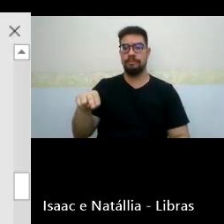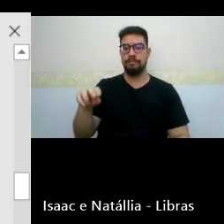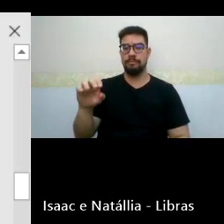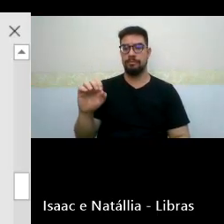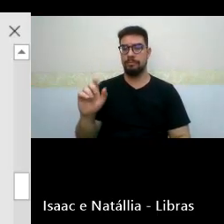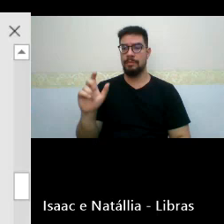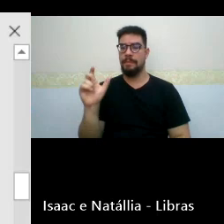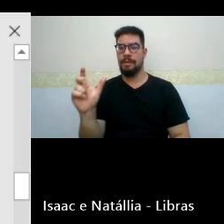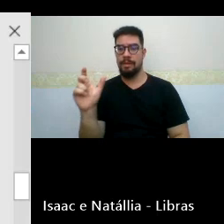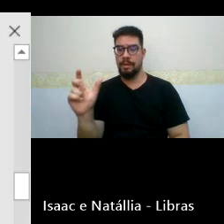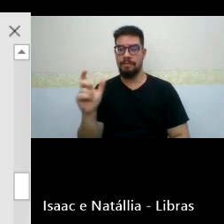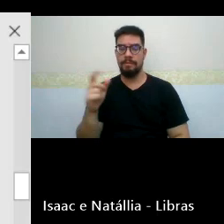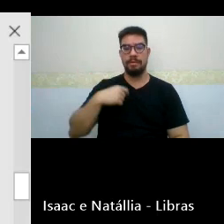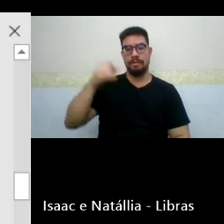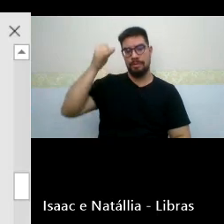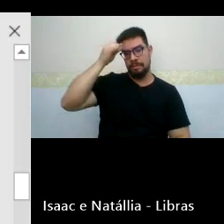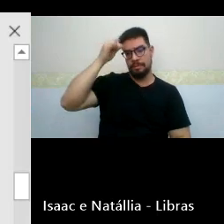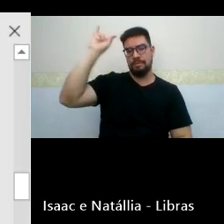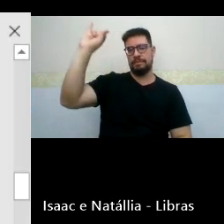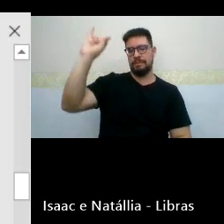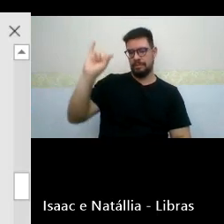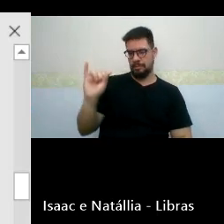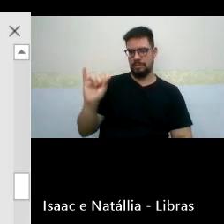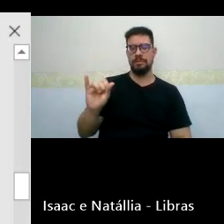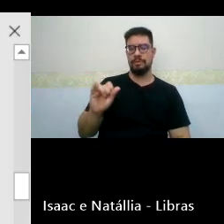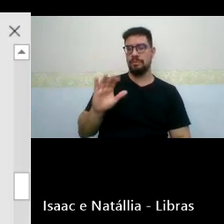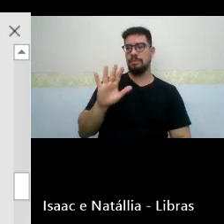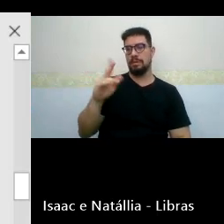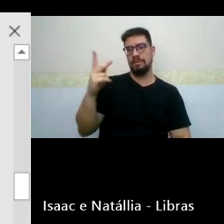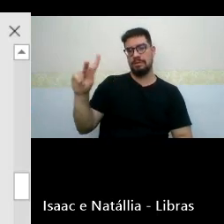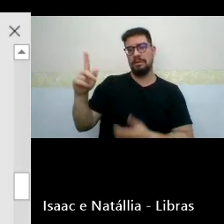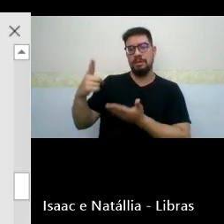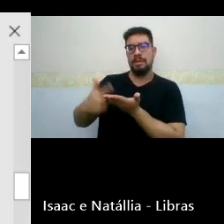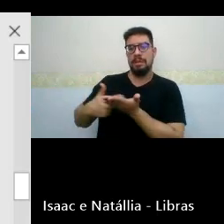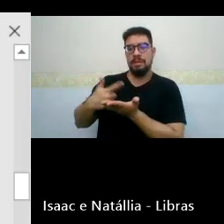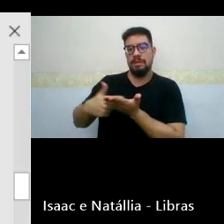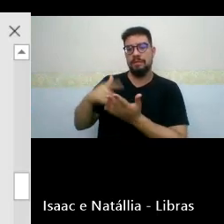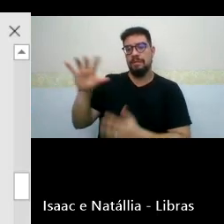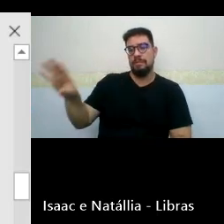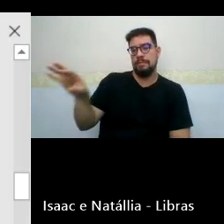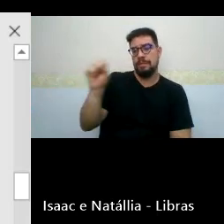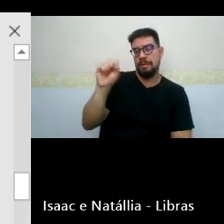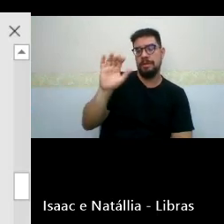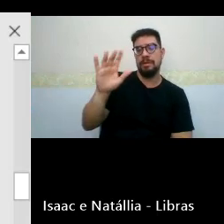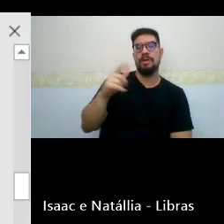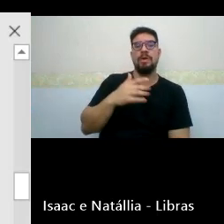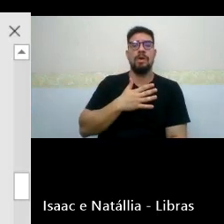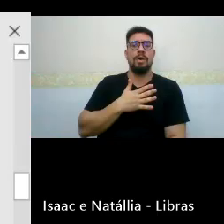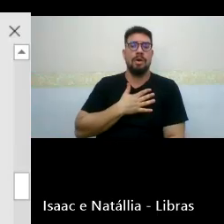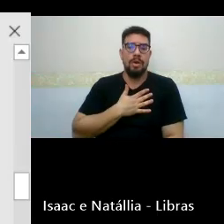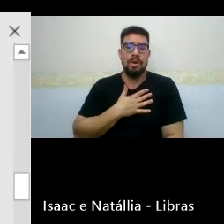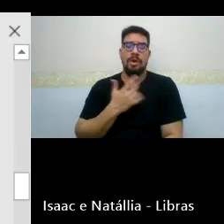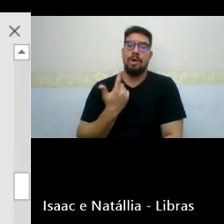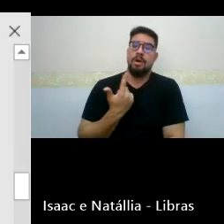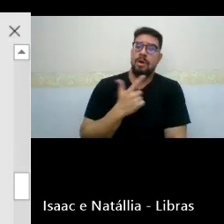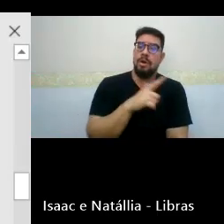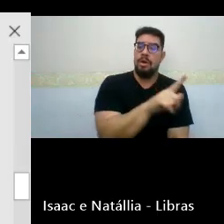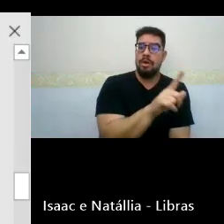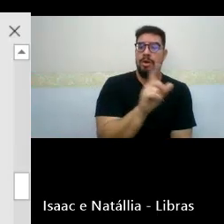mas eu tirei esse texto lá do livro. Eu prefiro usar algumas outras